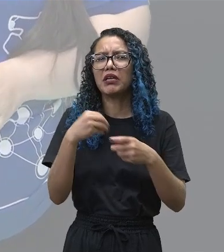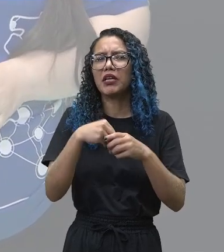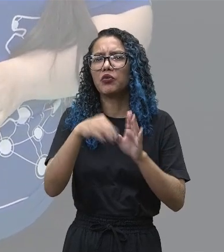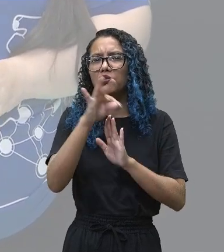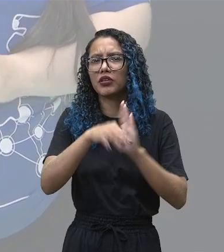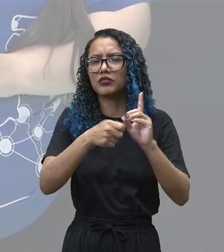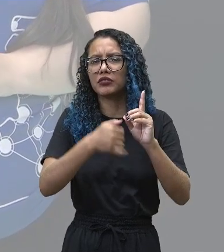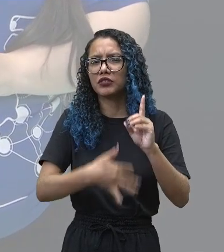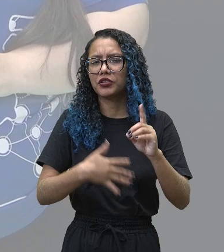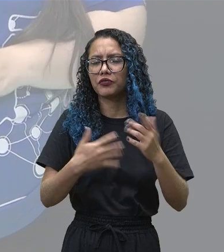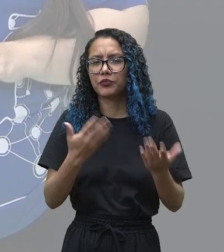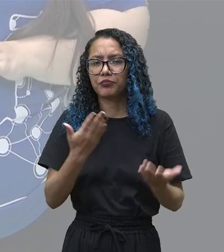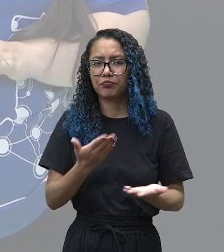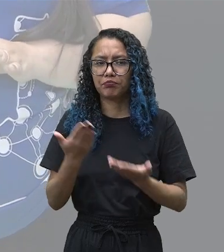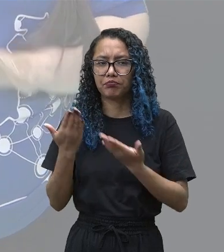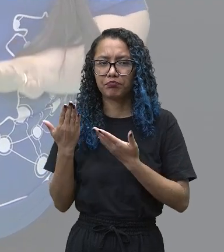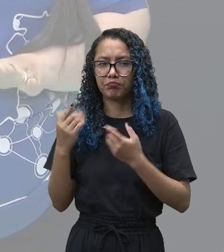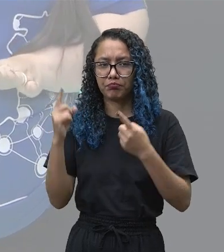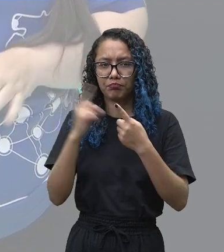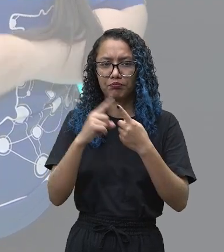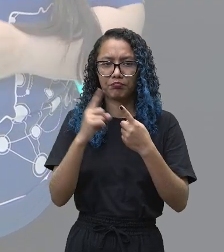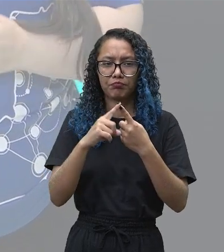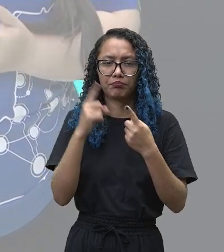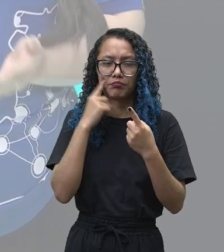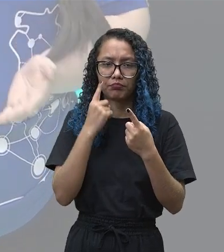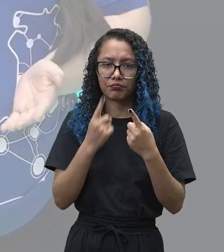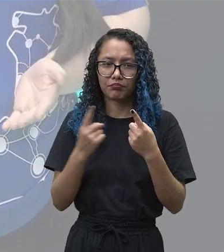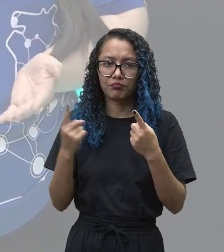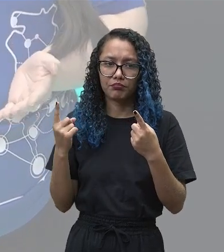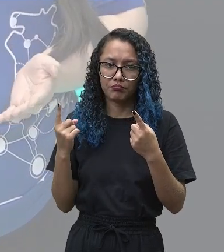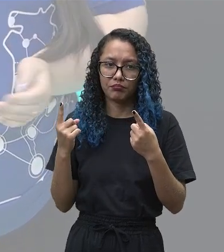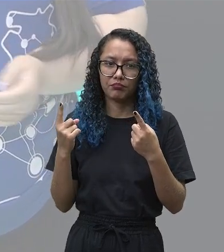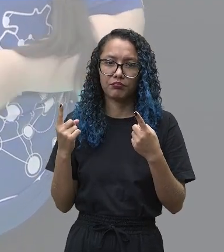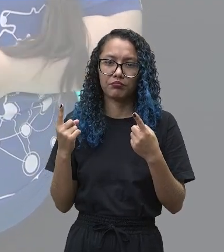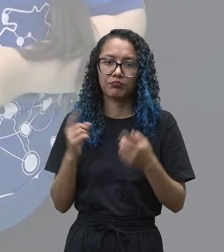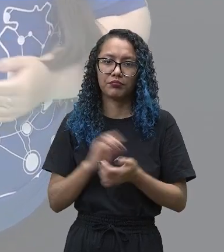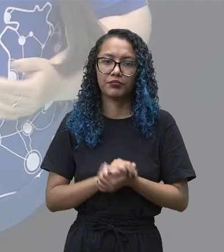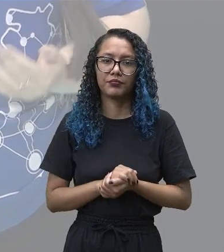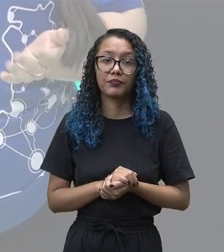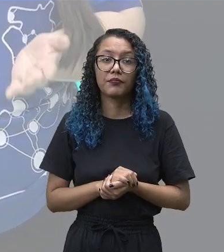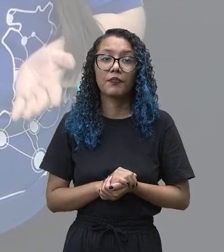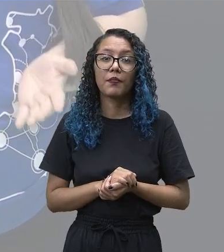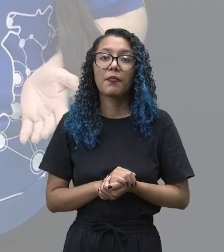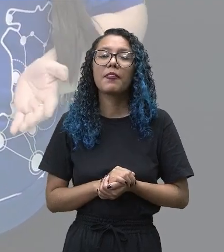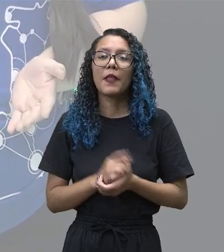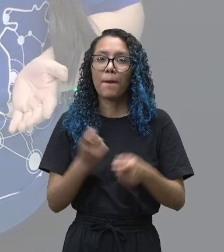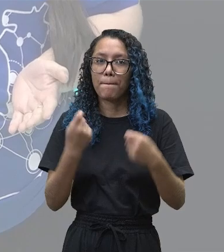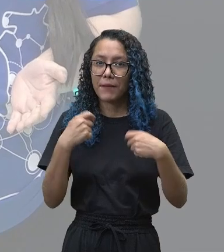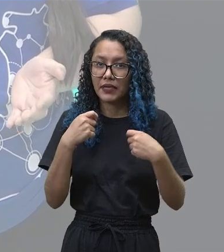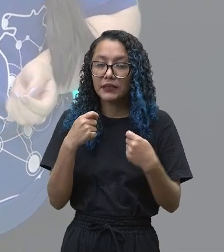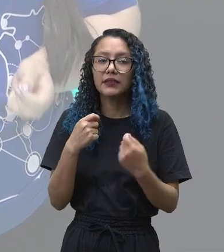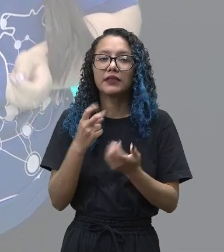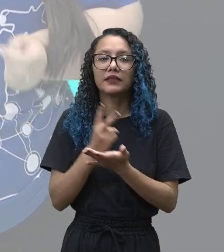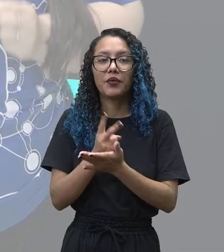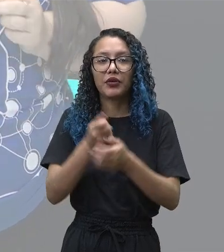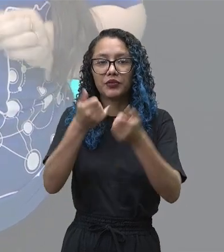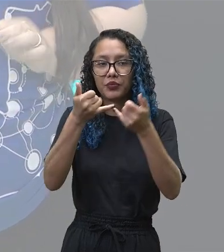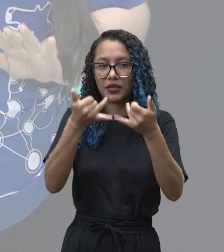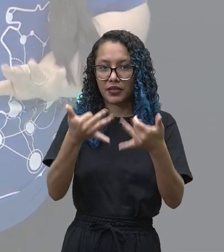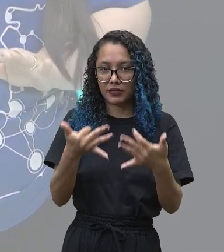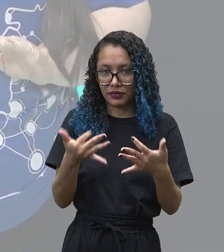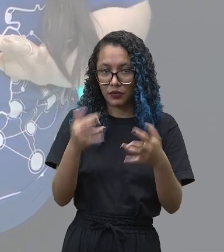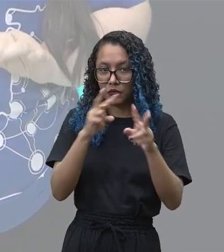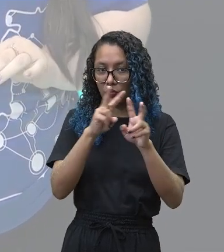Primeiro, a explicação do tema que se quer apresentar. Então, temos que ter essa explicação.